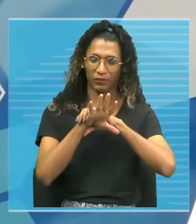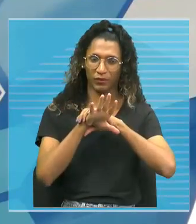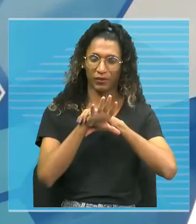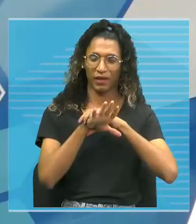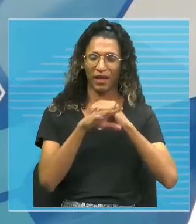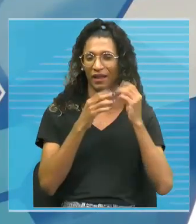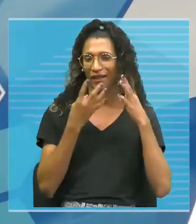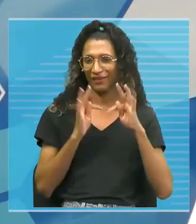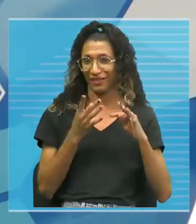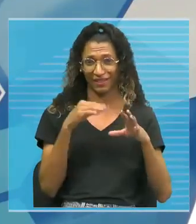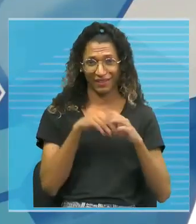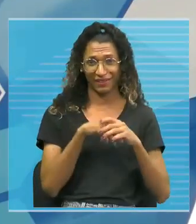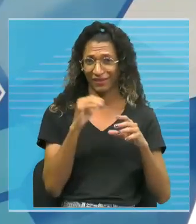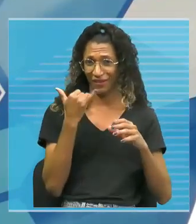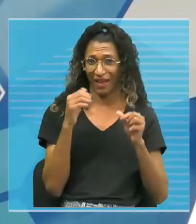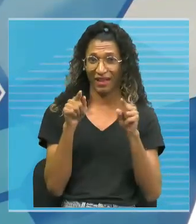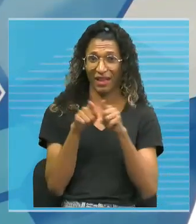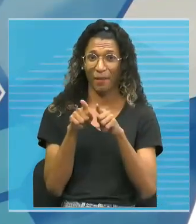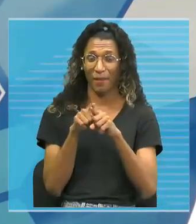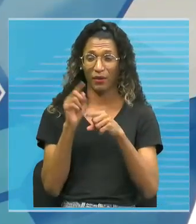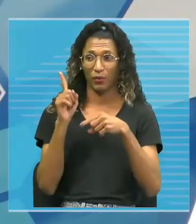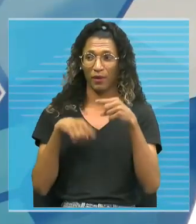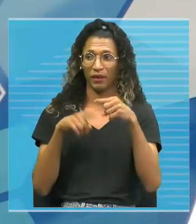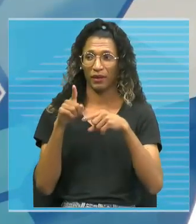Tecnologia. Saúde do mesmo jeito.